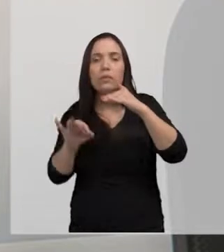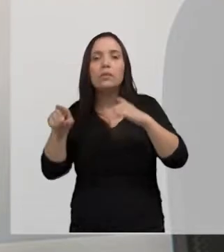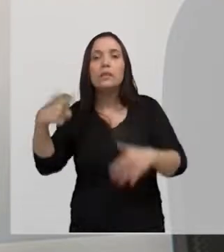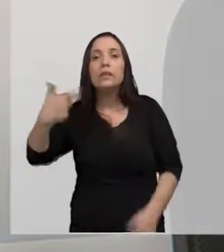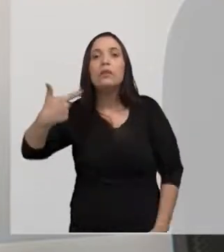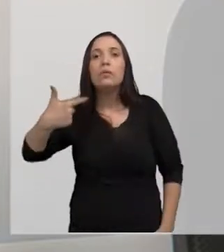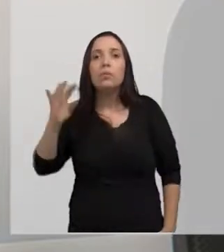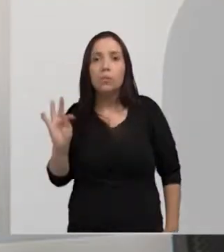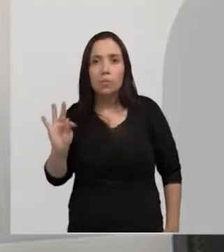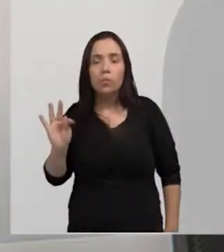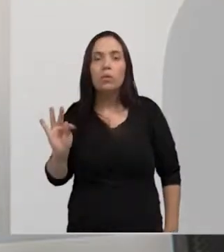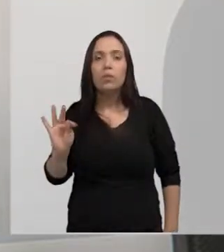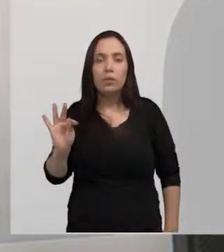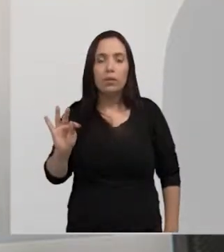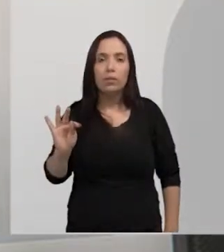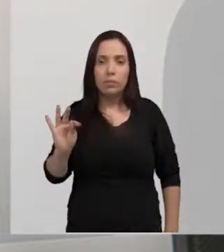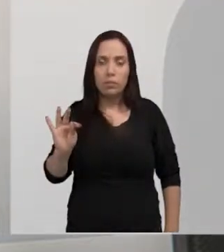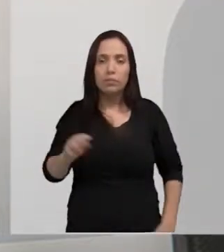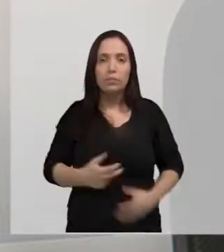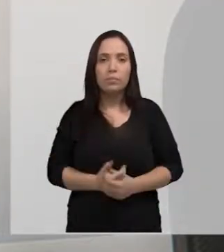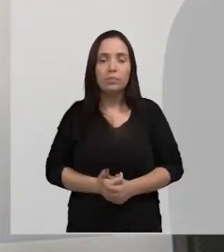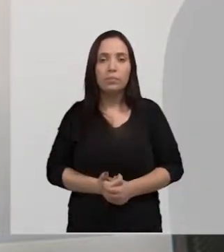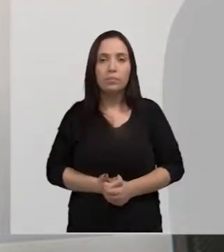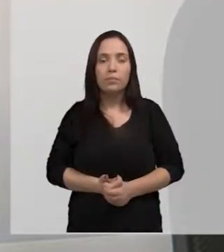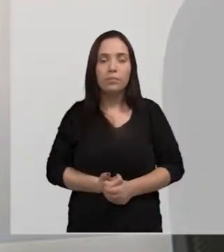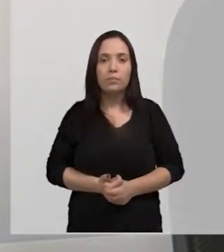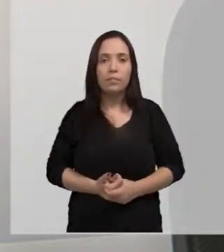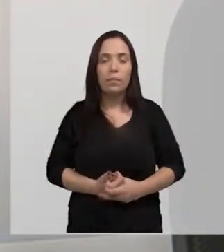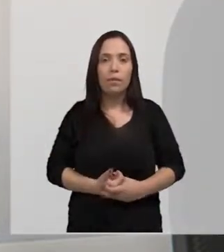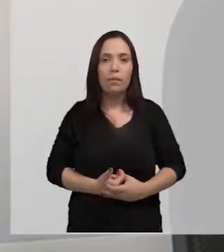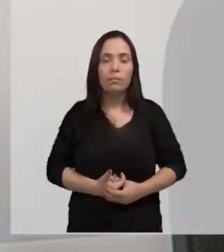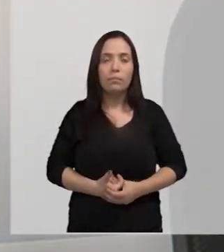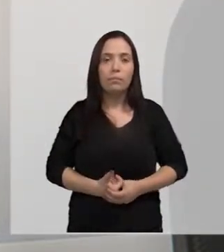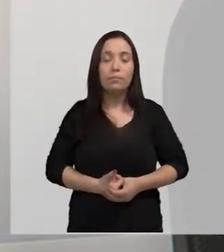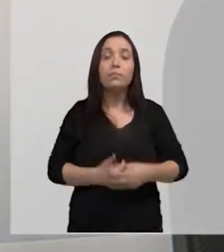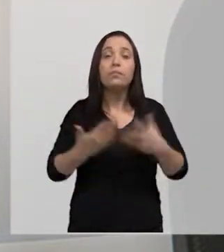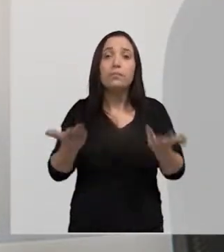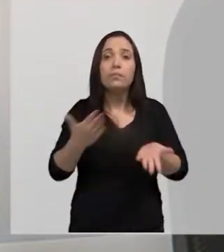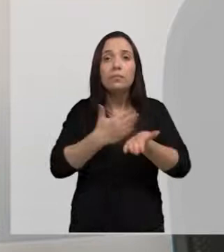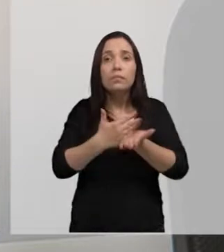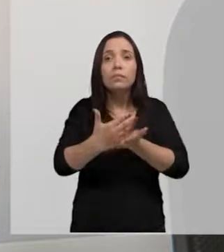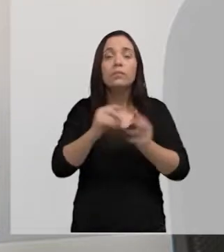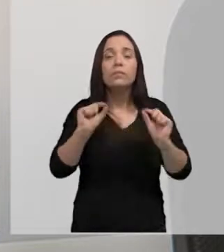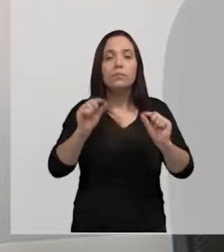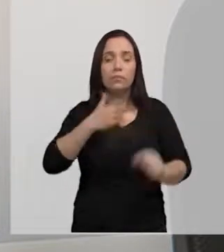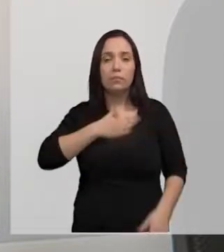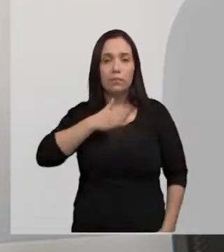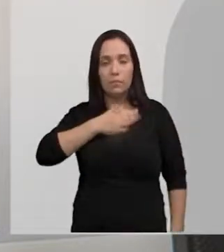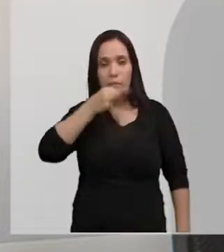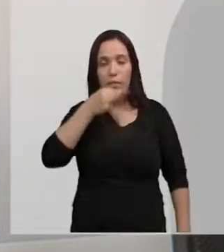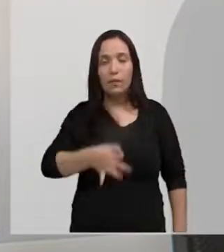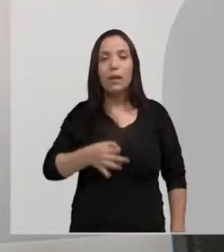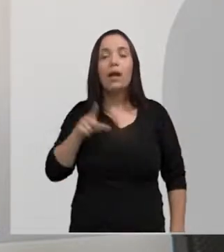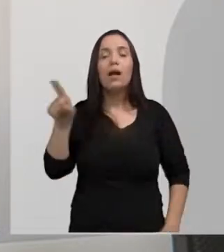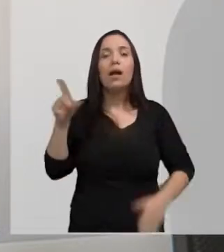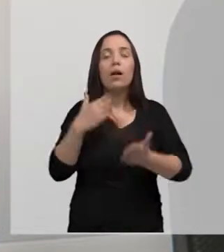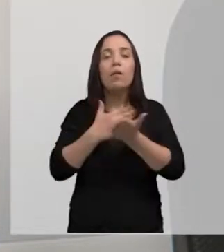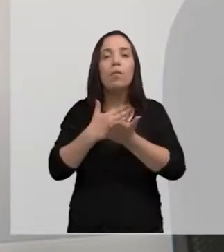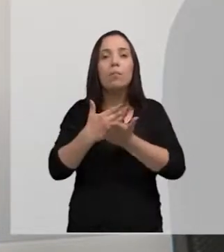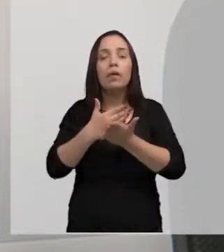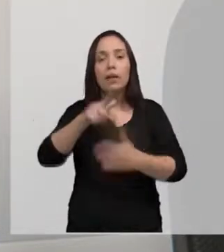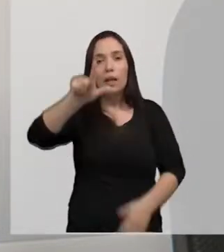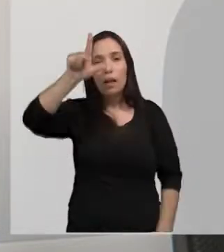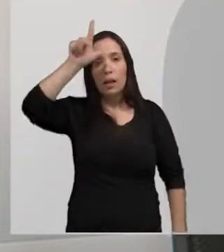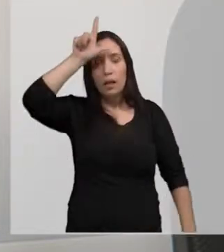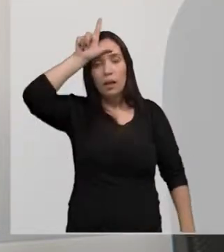no segundo turno. Ele teve menos votos no segundo turno. Interessante isso. Então, o que acontece na minha avaliação? Ele se torna